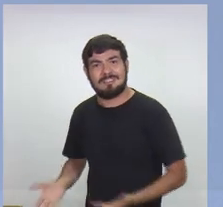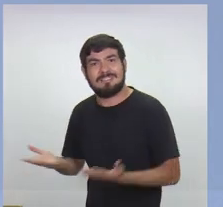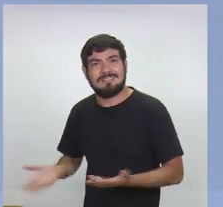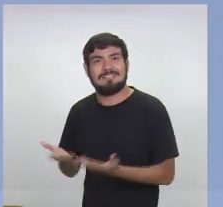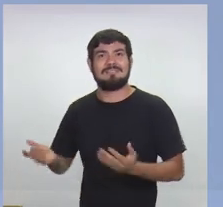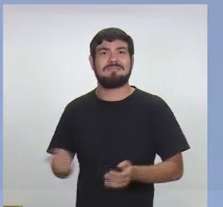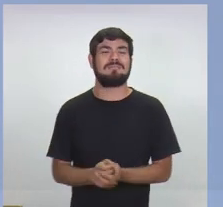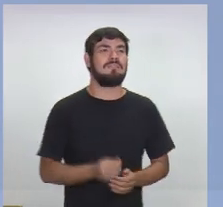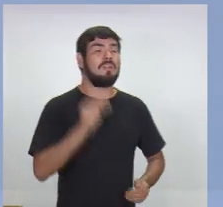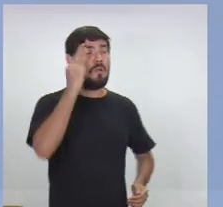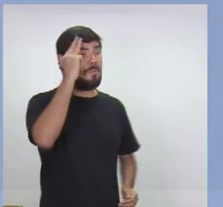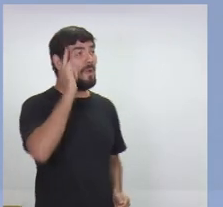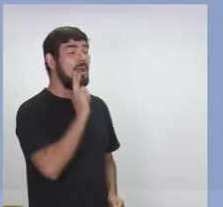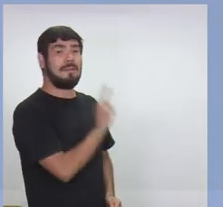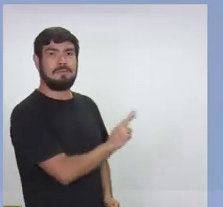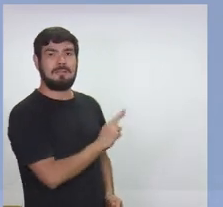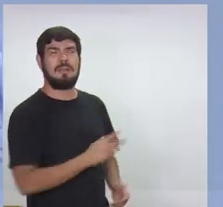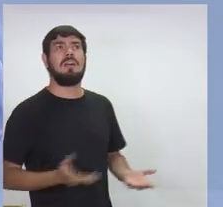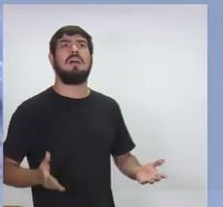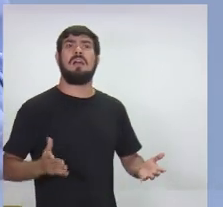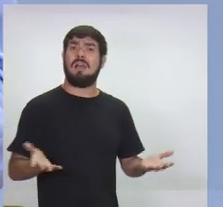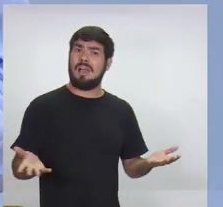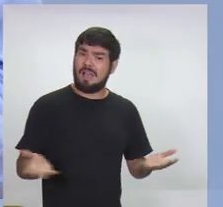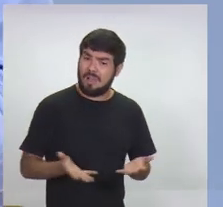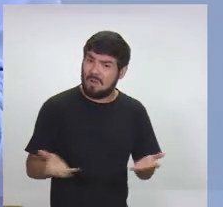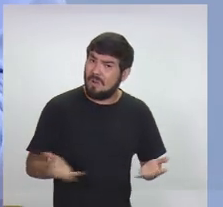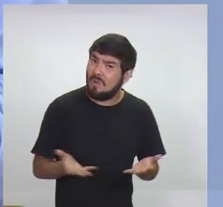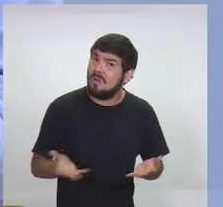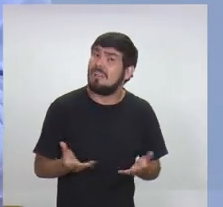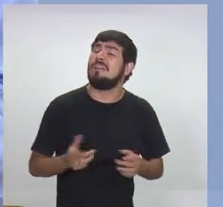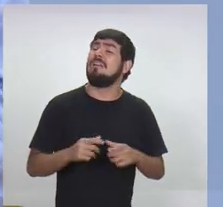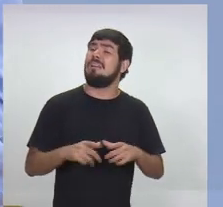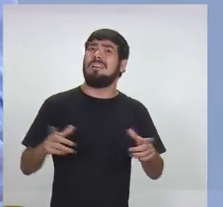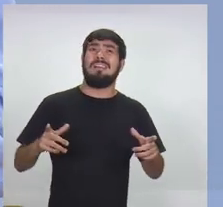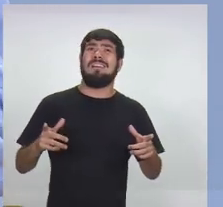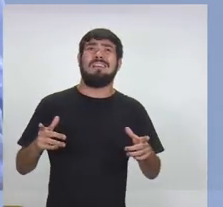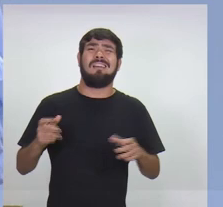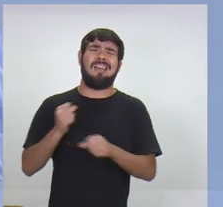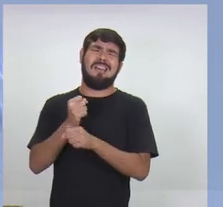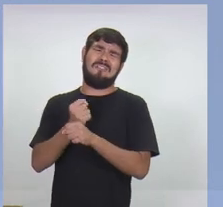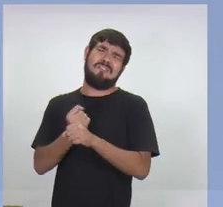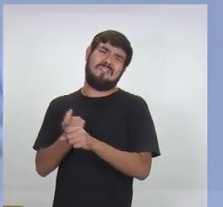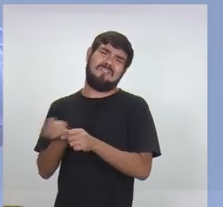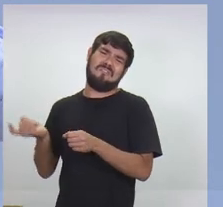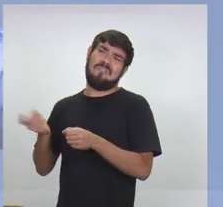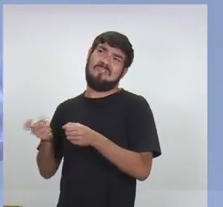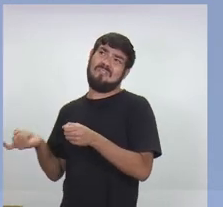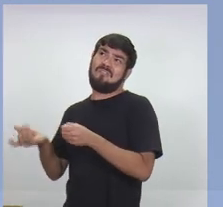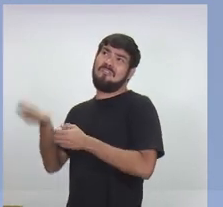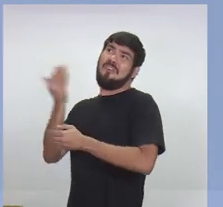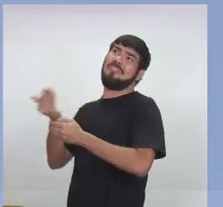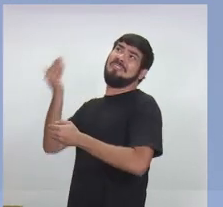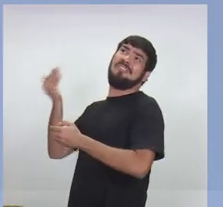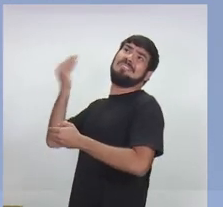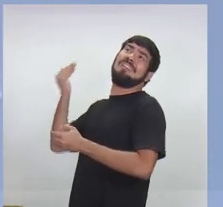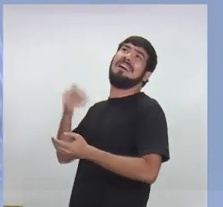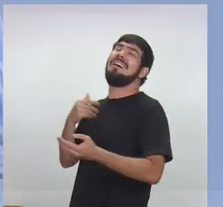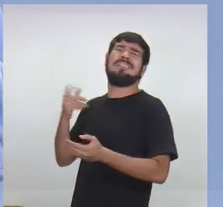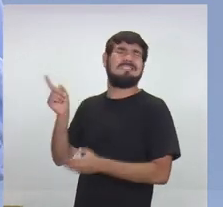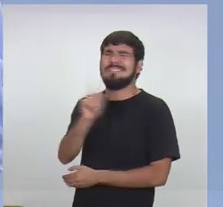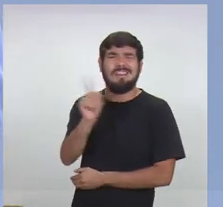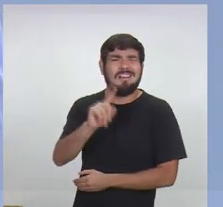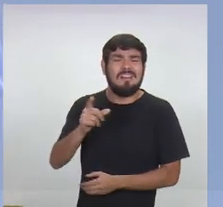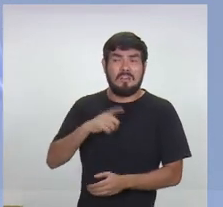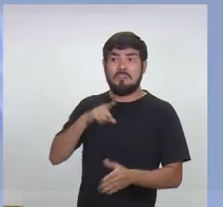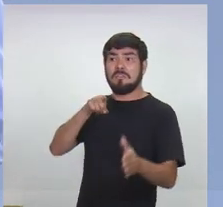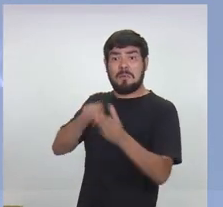momento é complexo não é de retórica não é de fazer de conta que vai fazer eu fiz uma pergunta muito